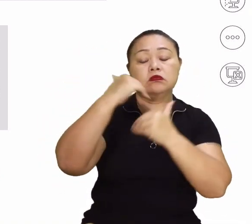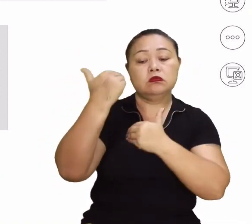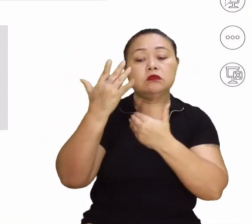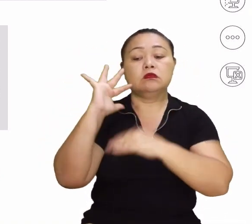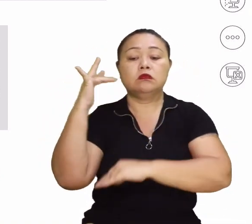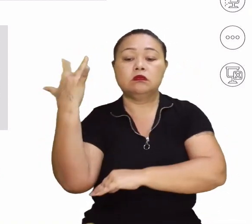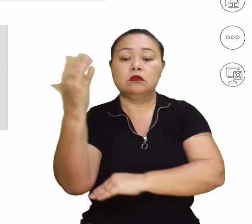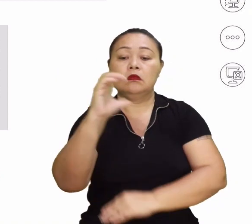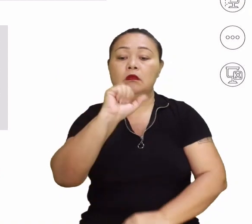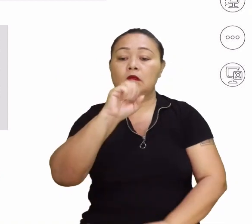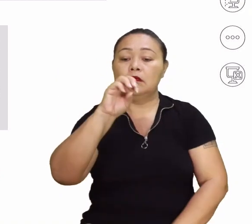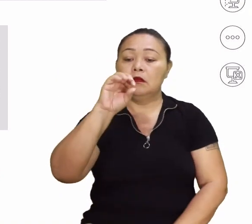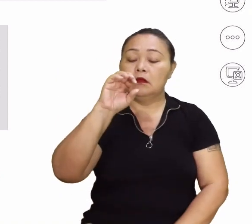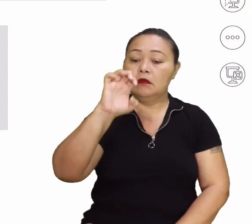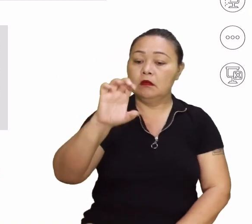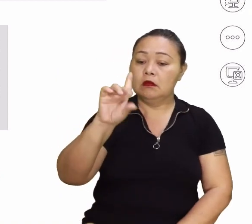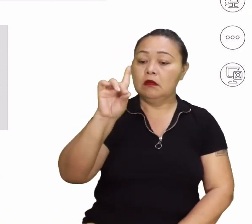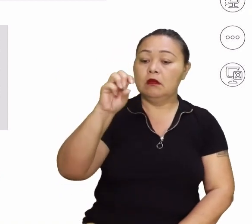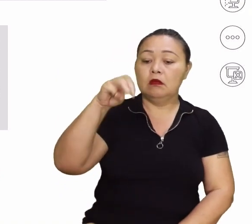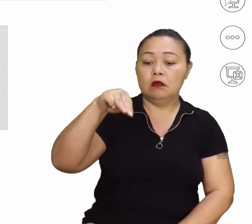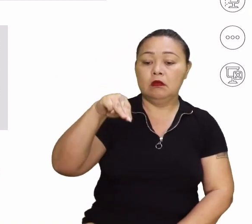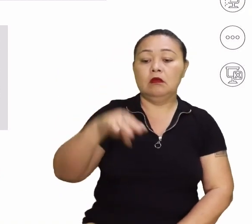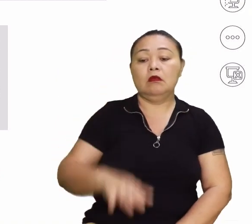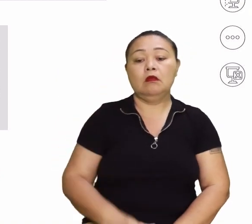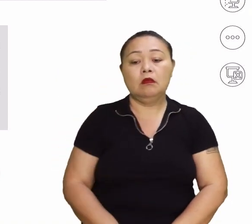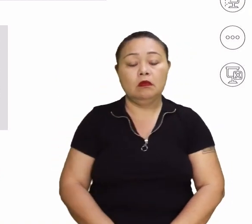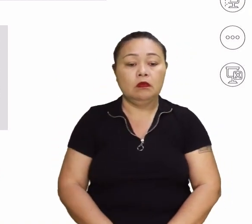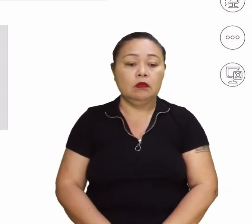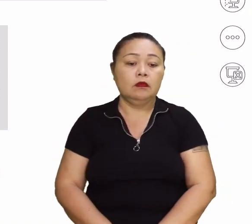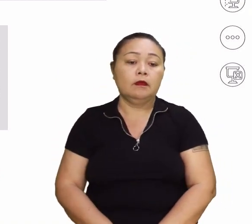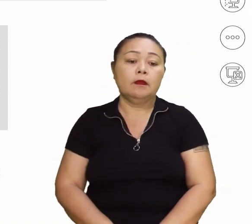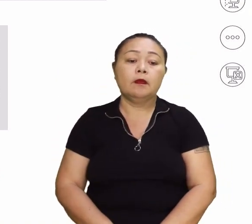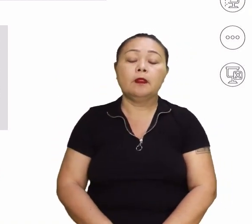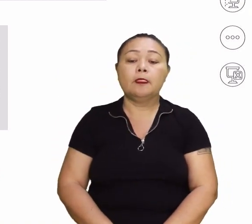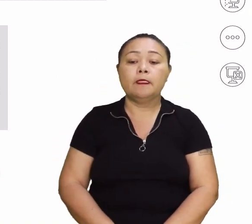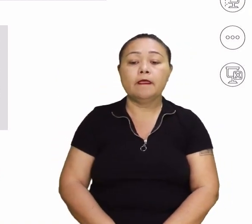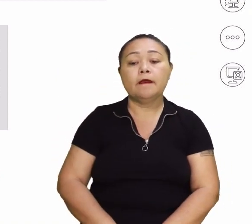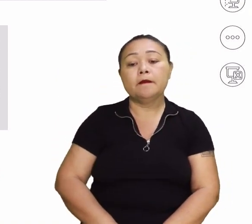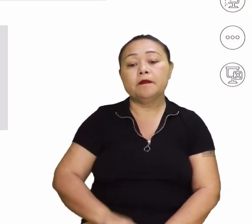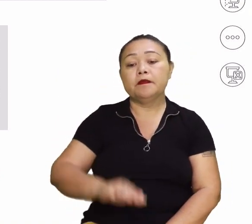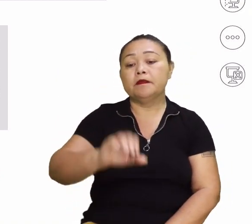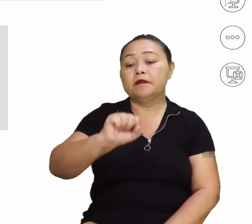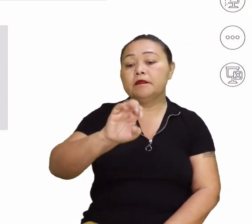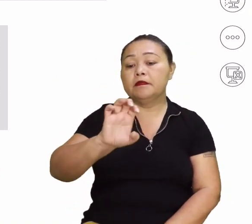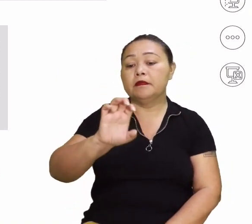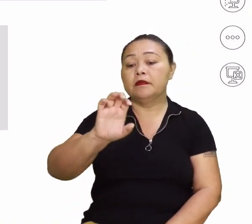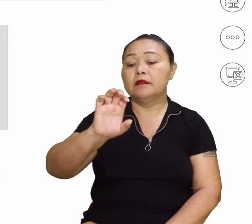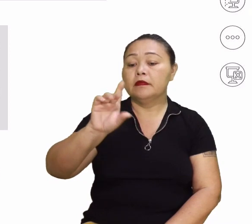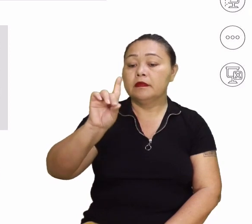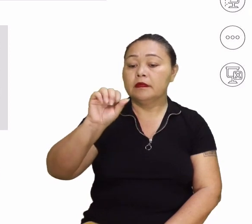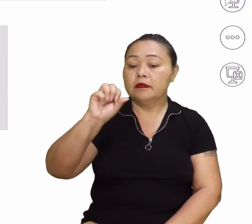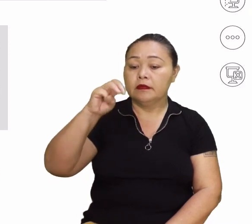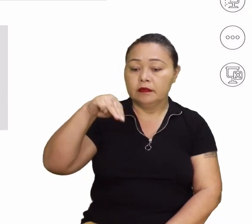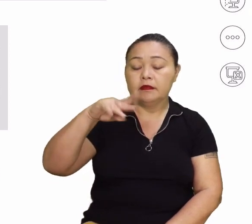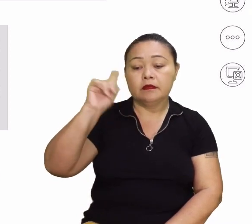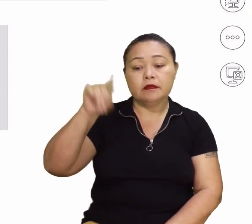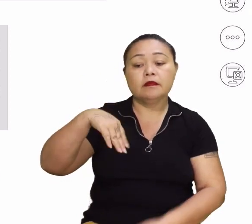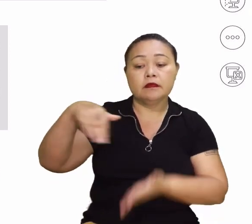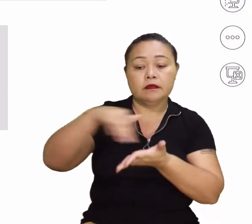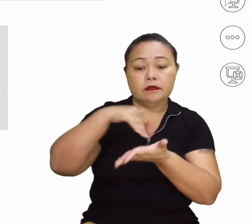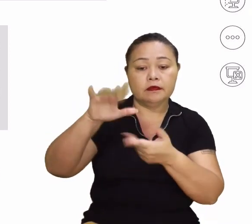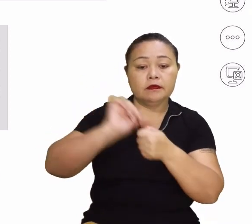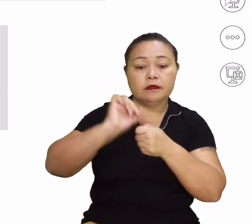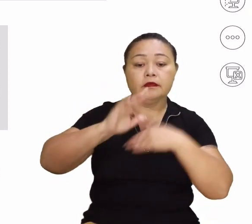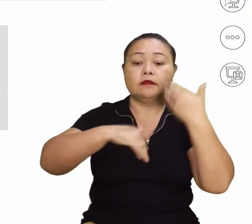Ambiental. Isso quer dizer SEDAM, ou simplesmente SEDAM, né? SEDAM, que é a Secretaria de